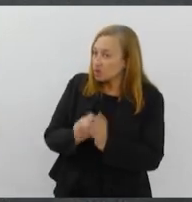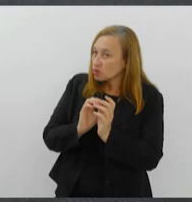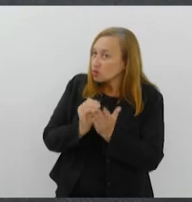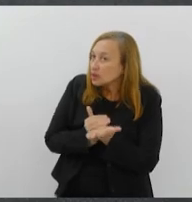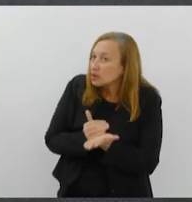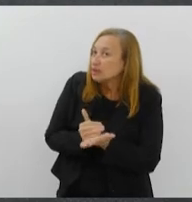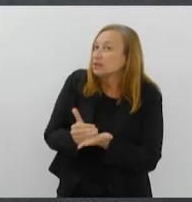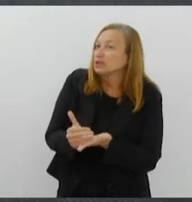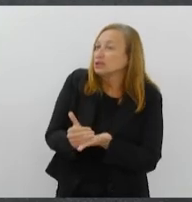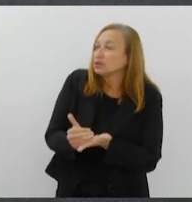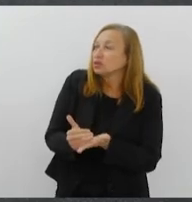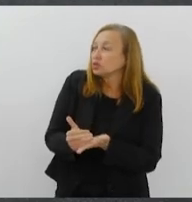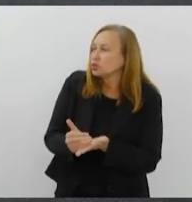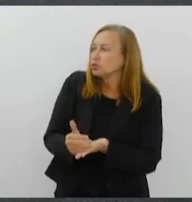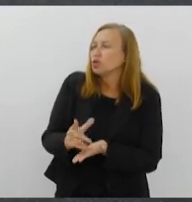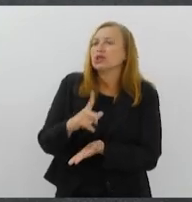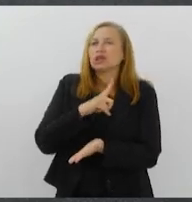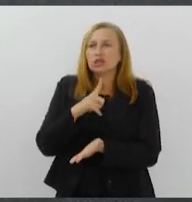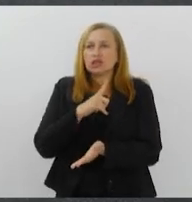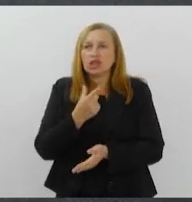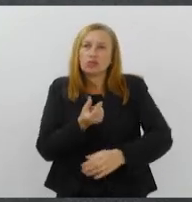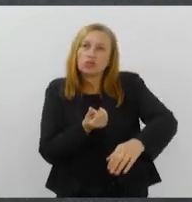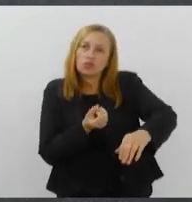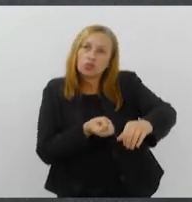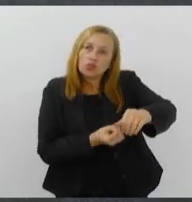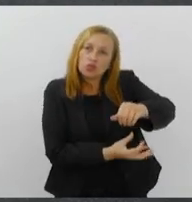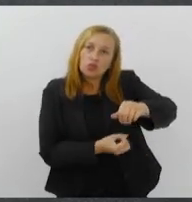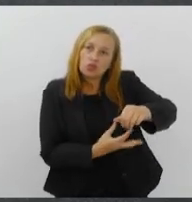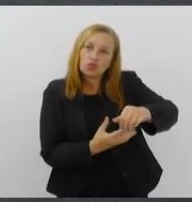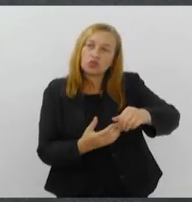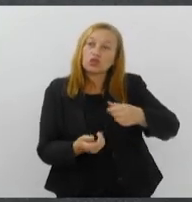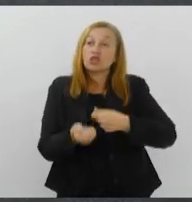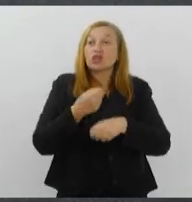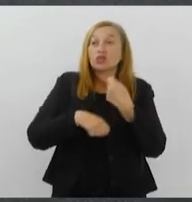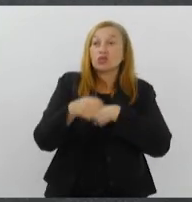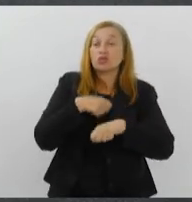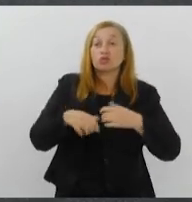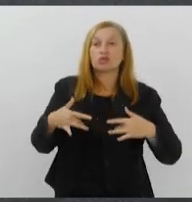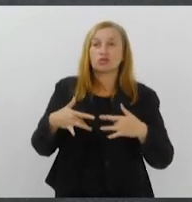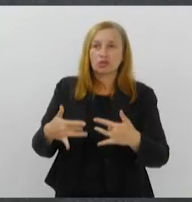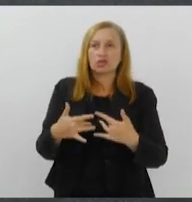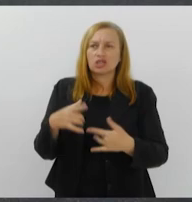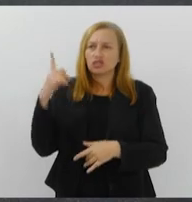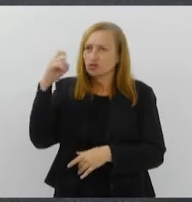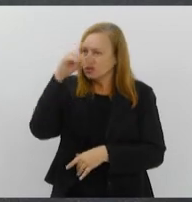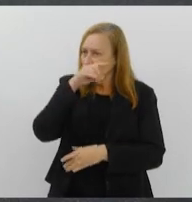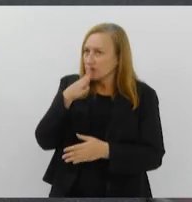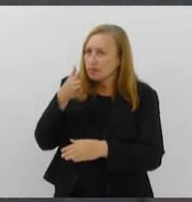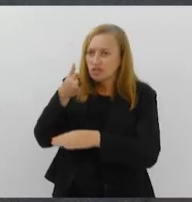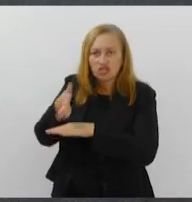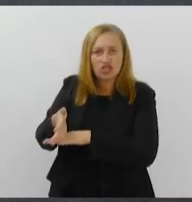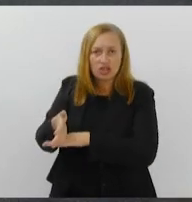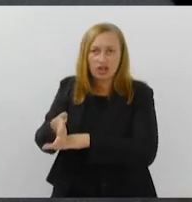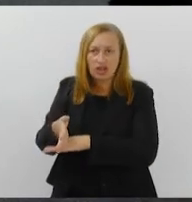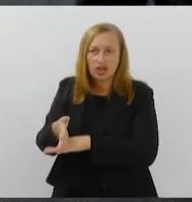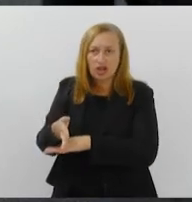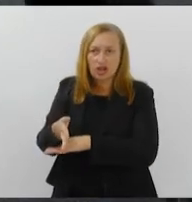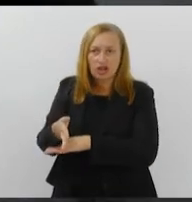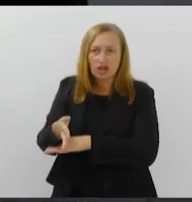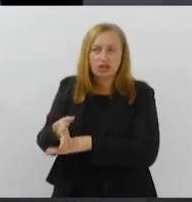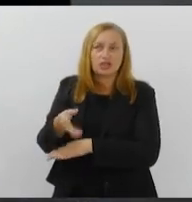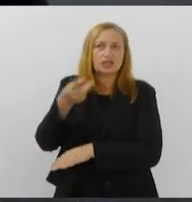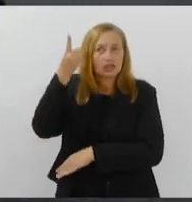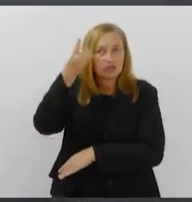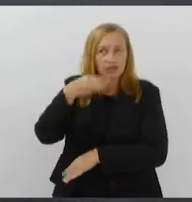frente, e nós temos um fundo da economia solidária com dificuldade que esse fundo chegue naqueles, deputada Marina